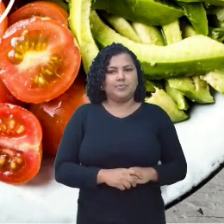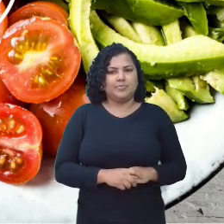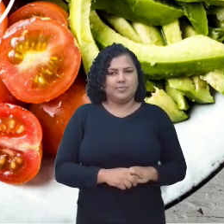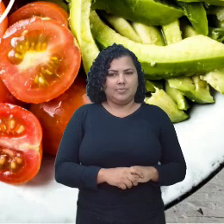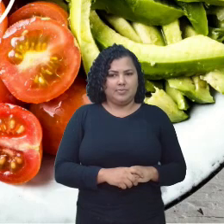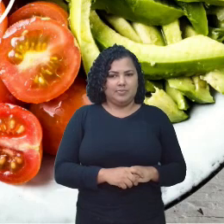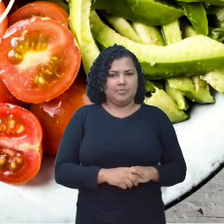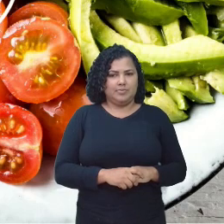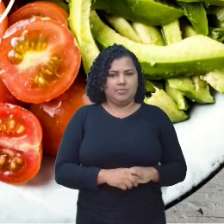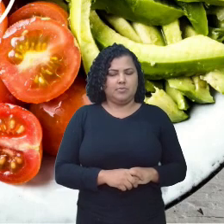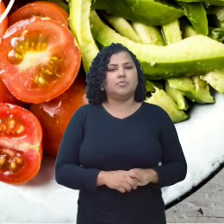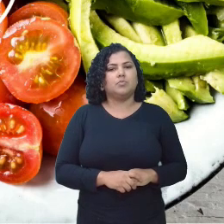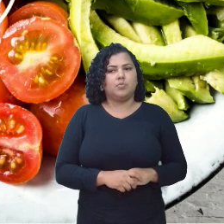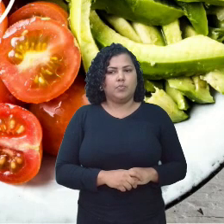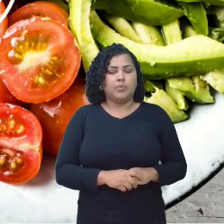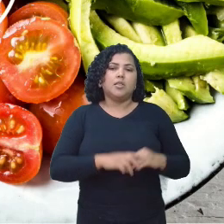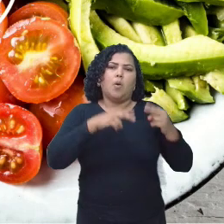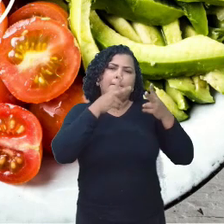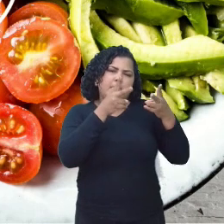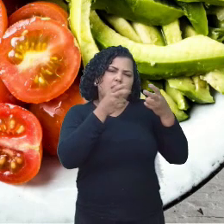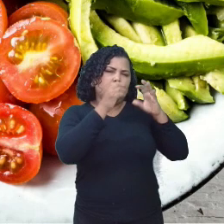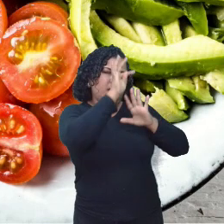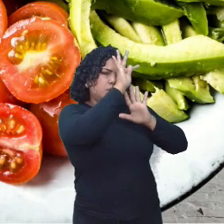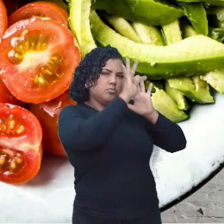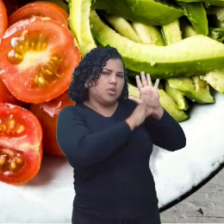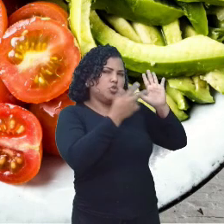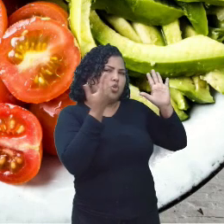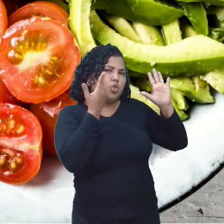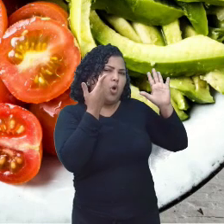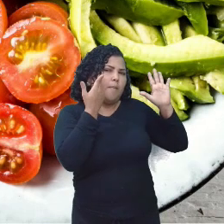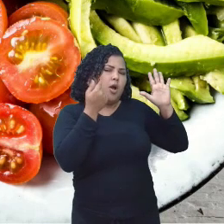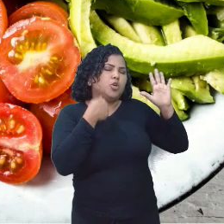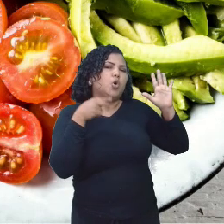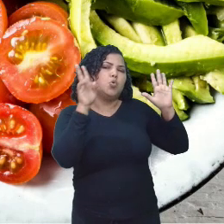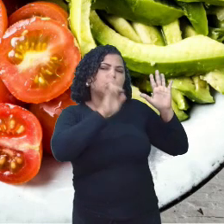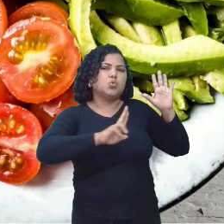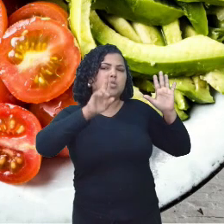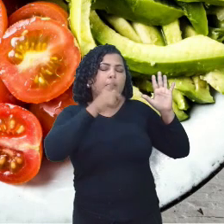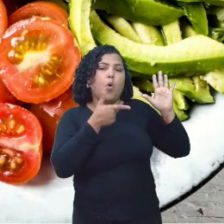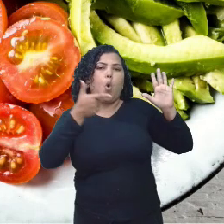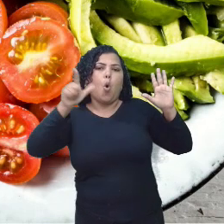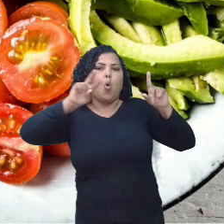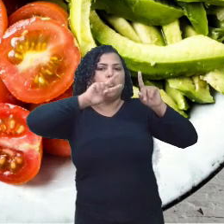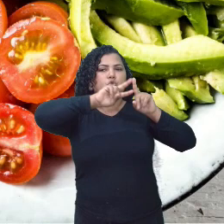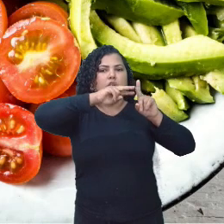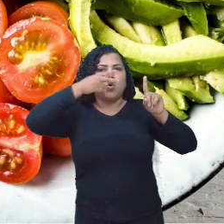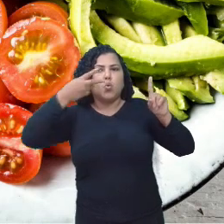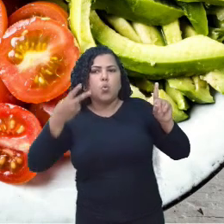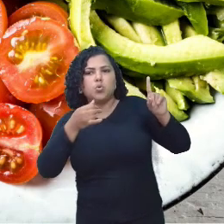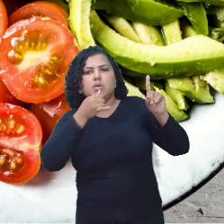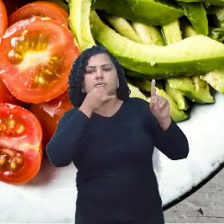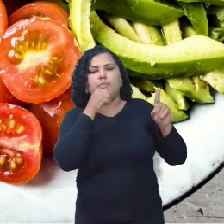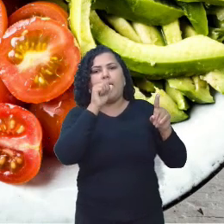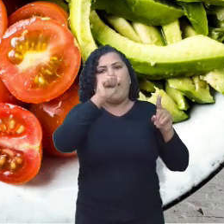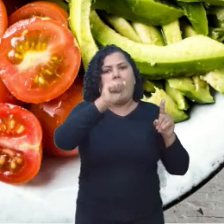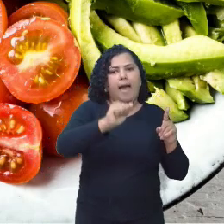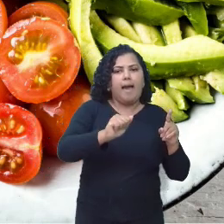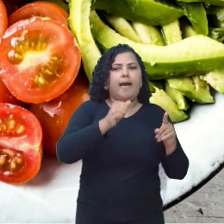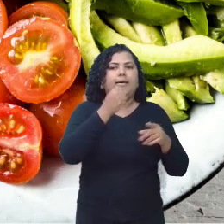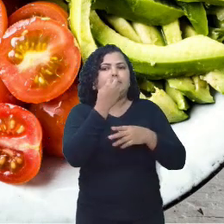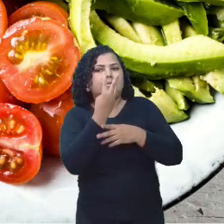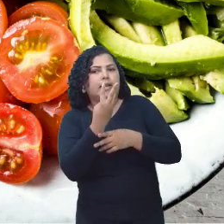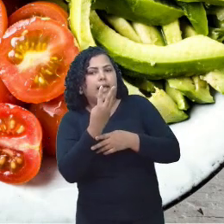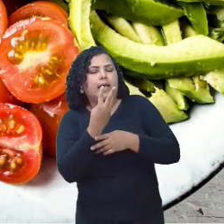how many cabbage. Perceba que no texto normal usamos elementos quantificadores, 1, 3, o